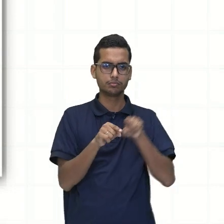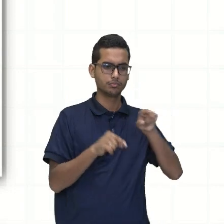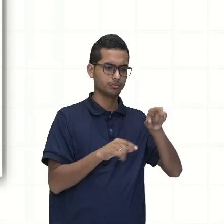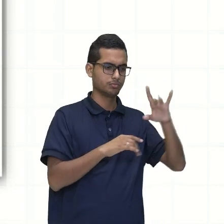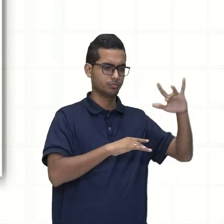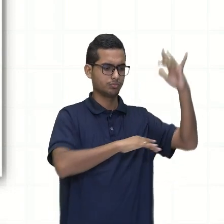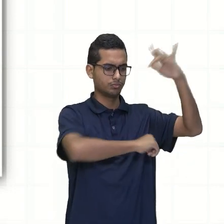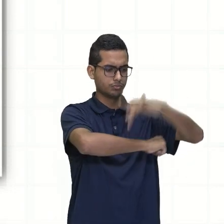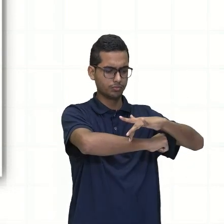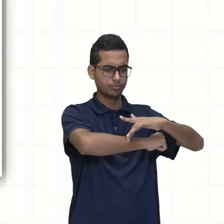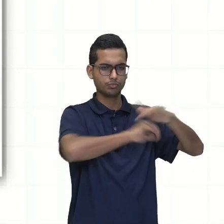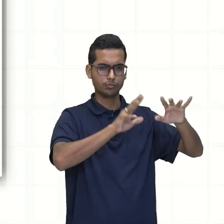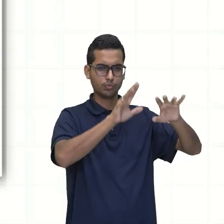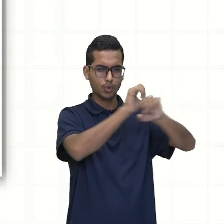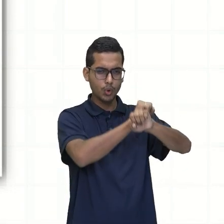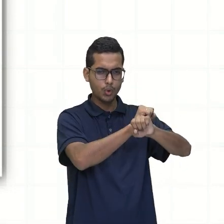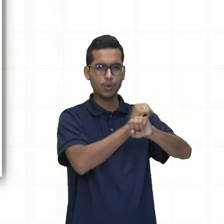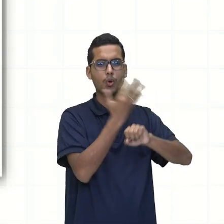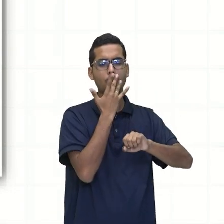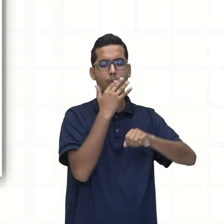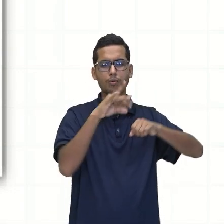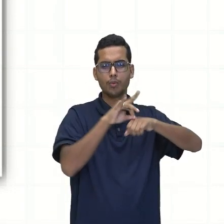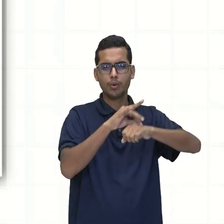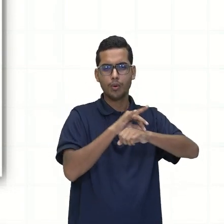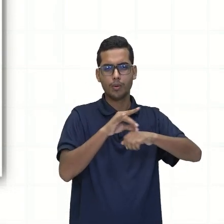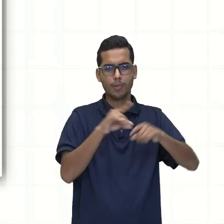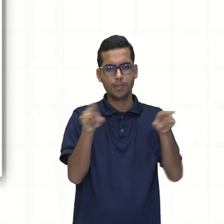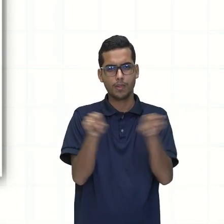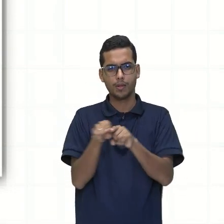do carapanã, ele atinge aí cerca de 3 a